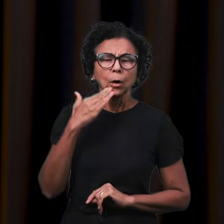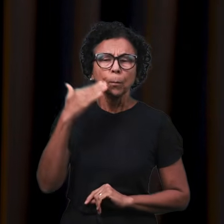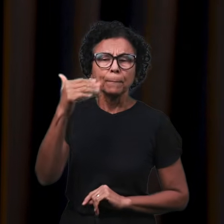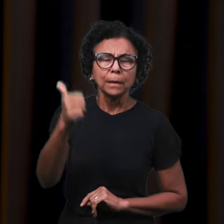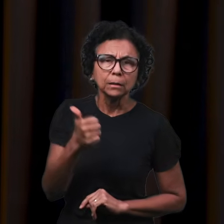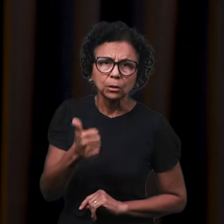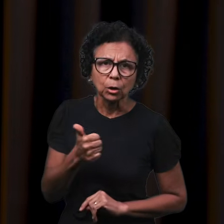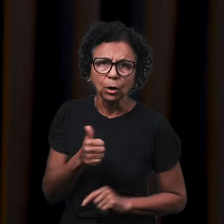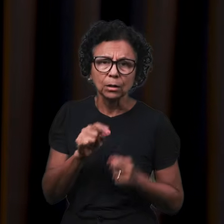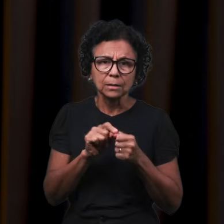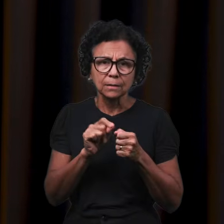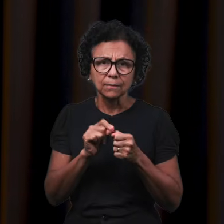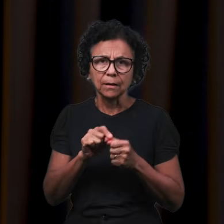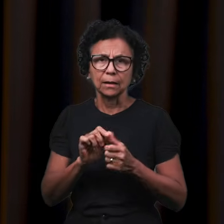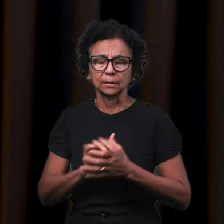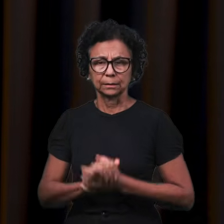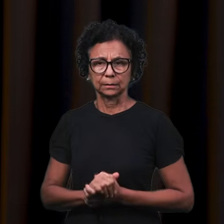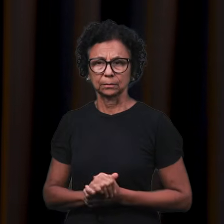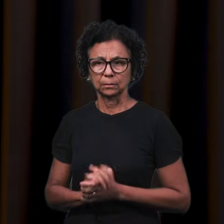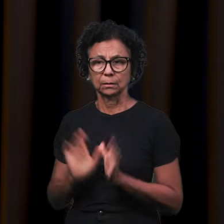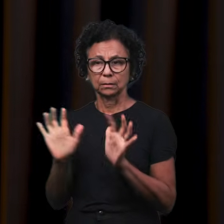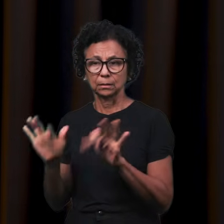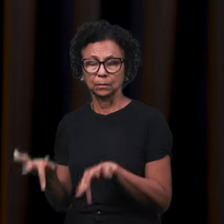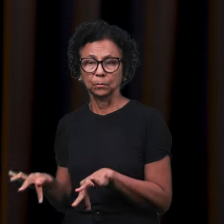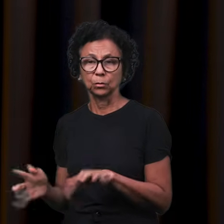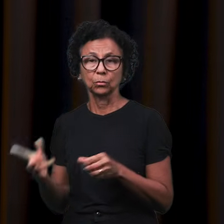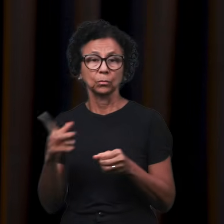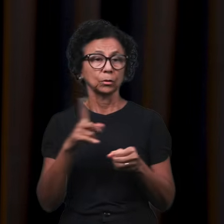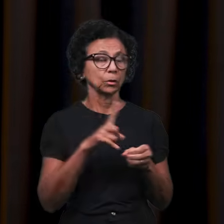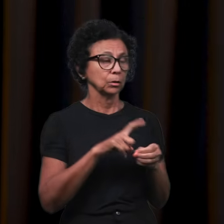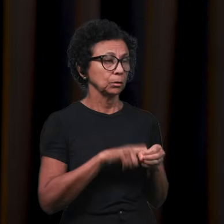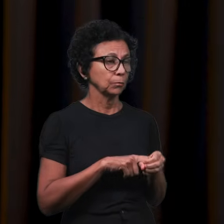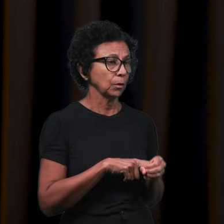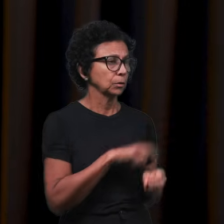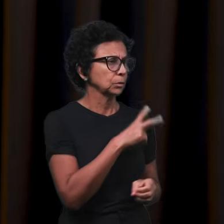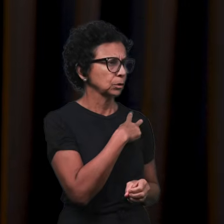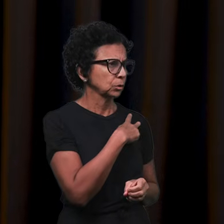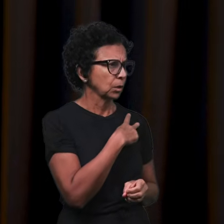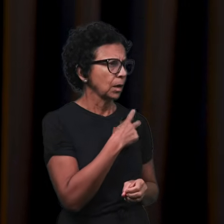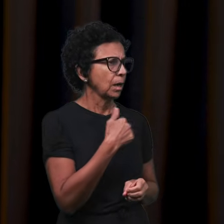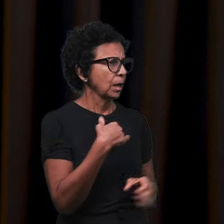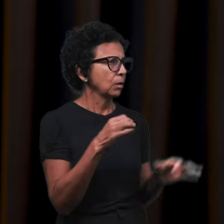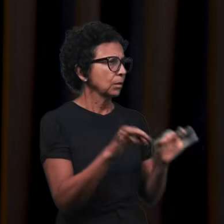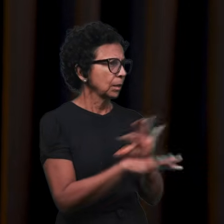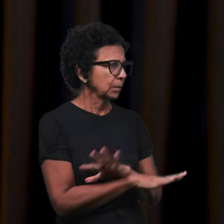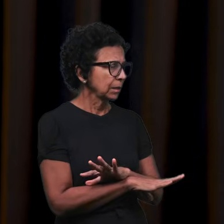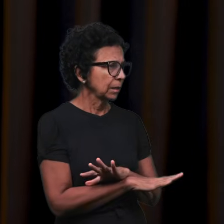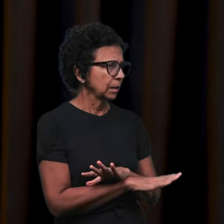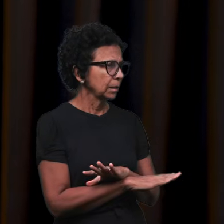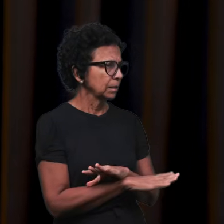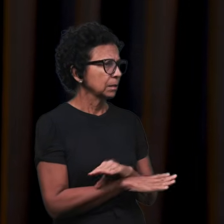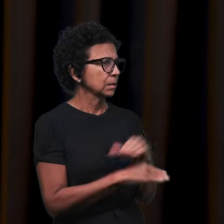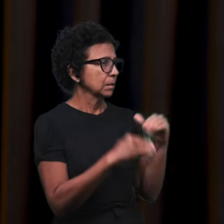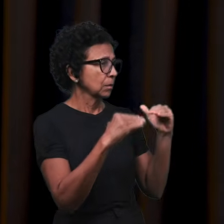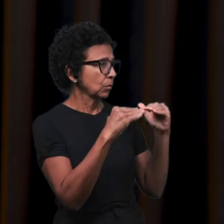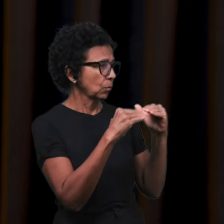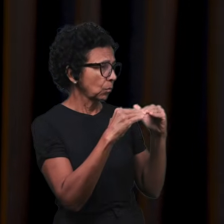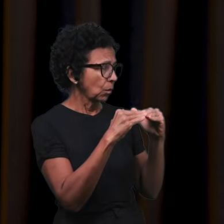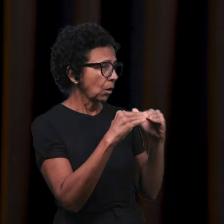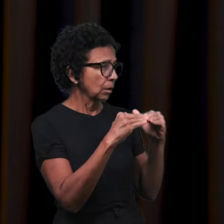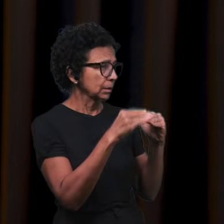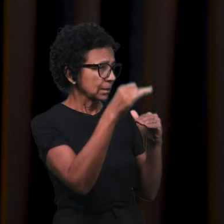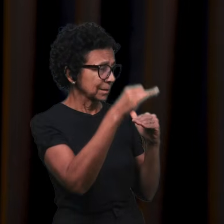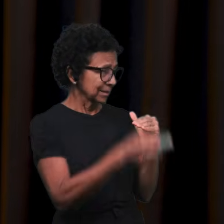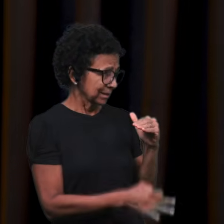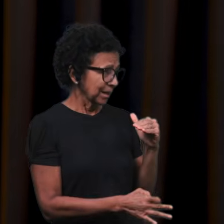aquele serviço. Ao terminar, volte ao superior, pergunte, eu terminei, está de acordo? Se ele te disser,